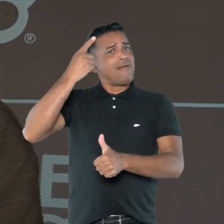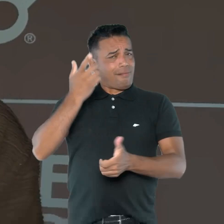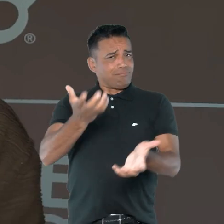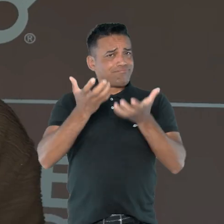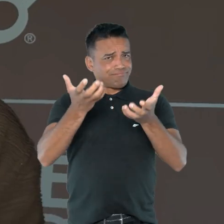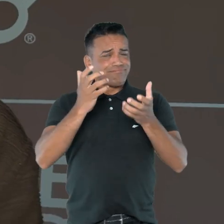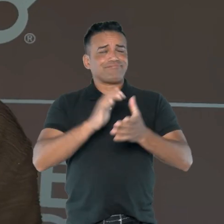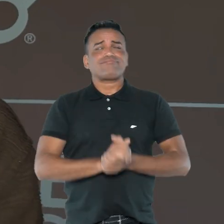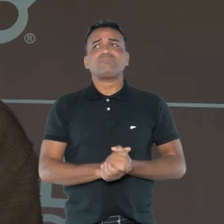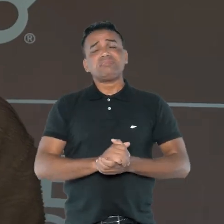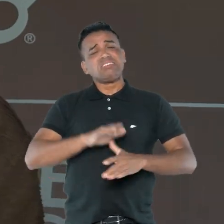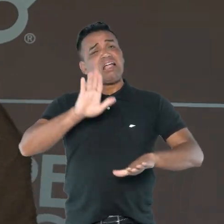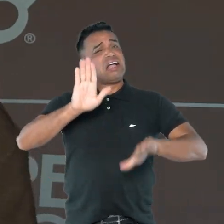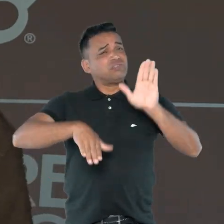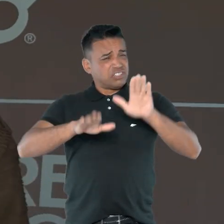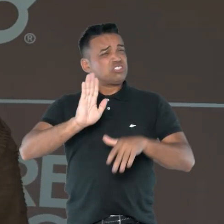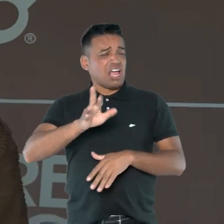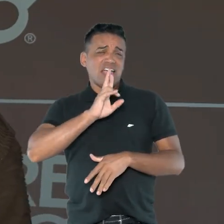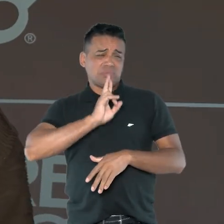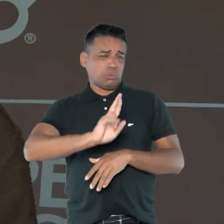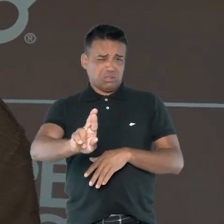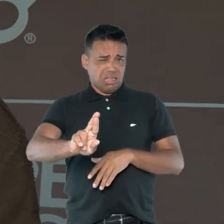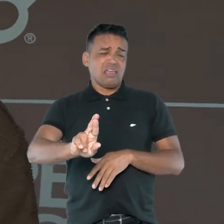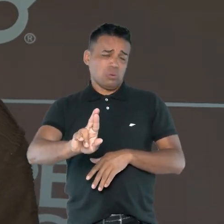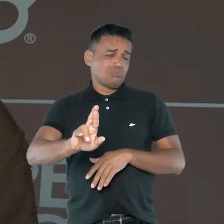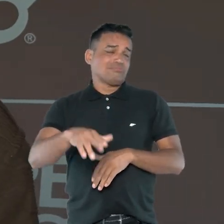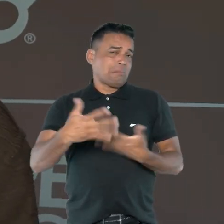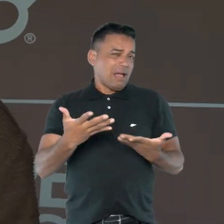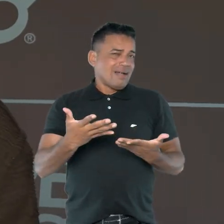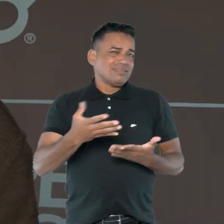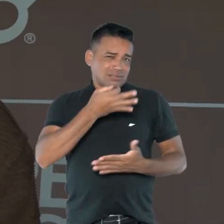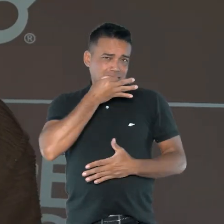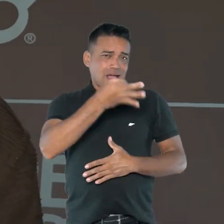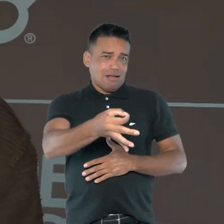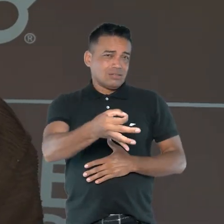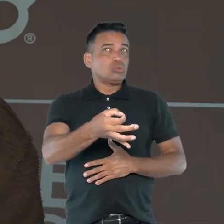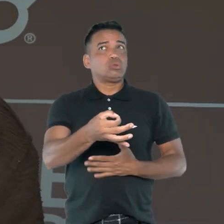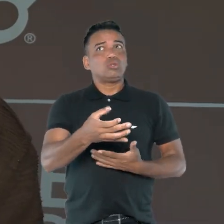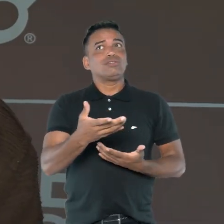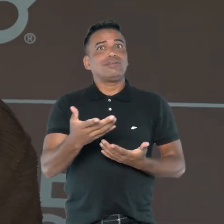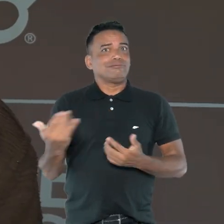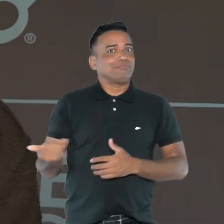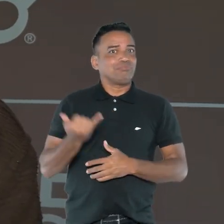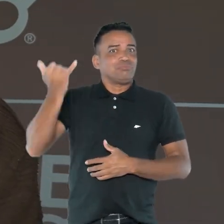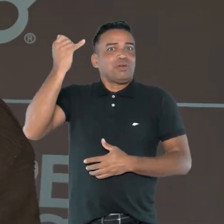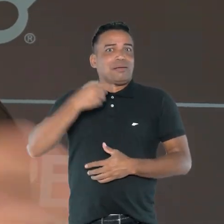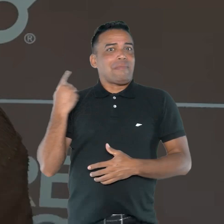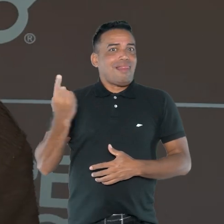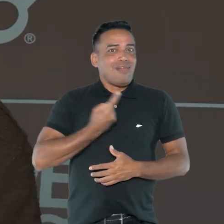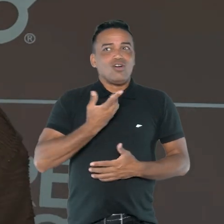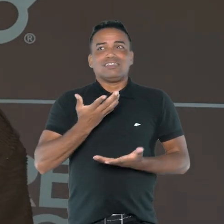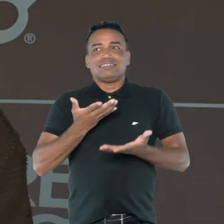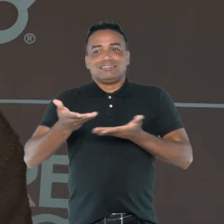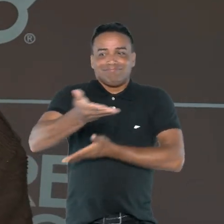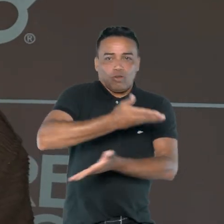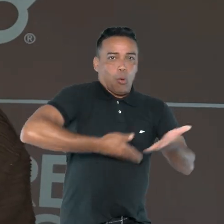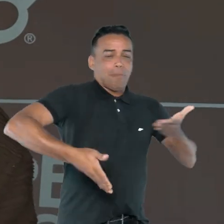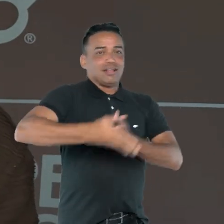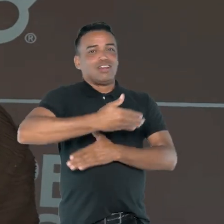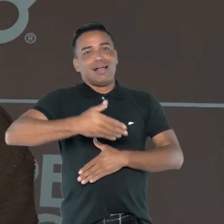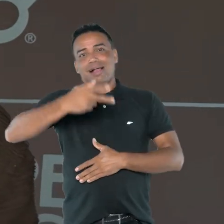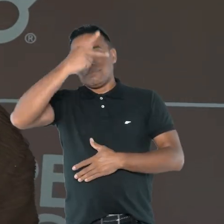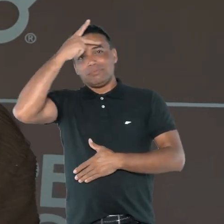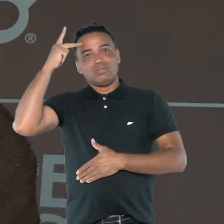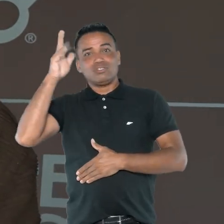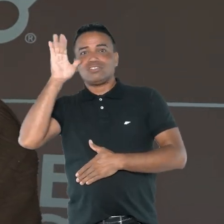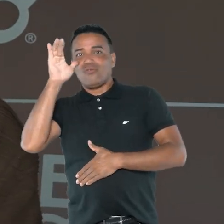tenha respondido muitas vezes, mas acho que seria muito importante para a gente dividir com quem está vendo a gente aqui no